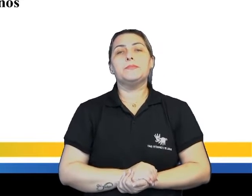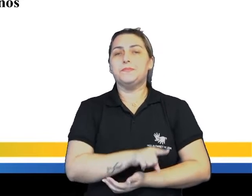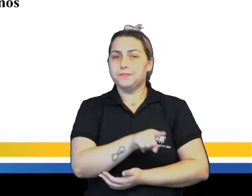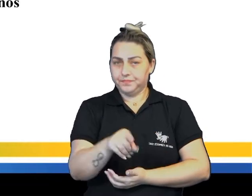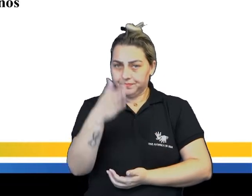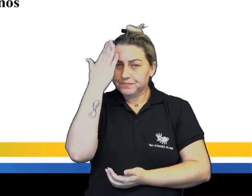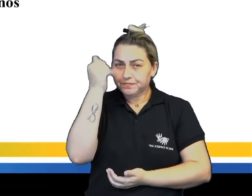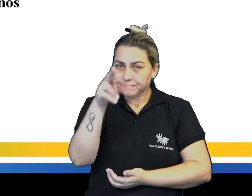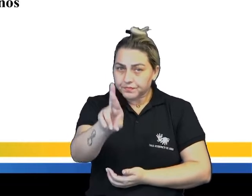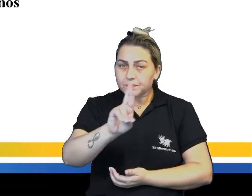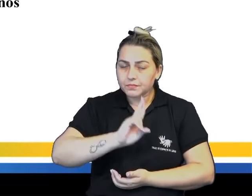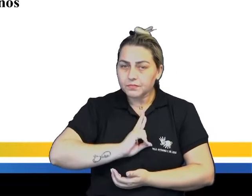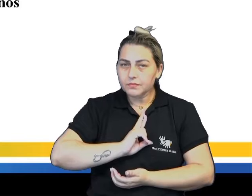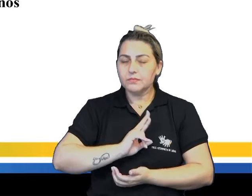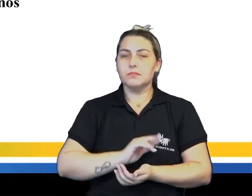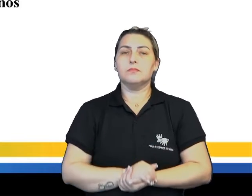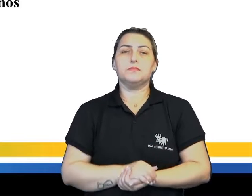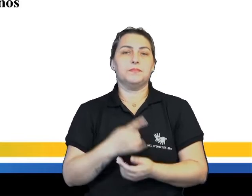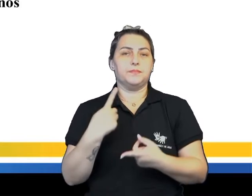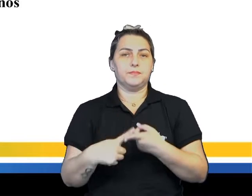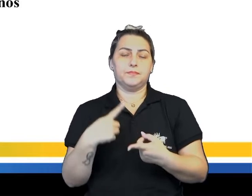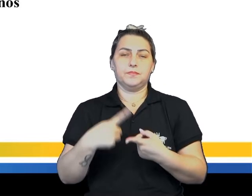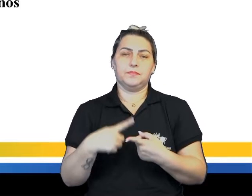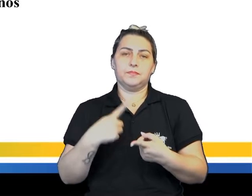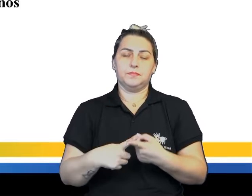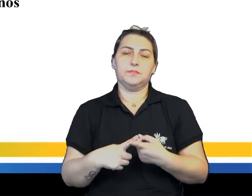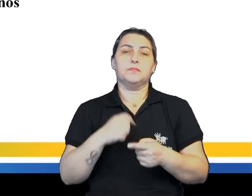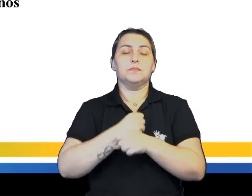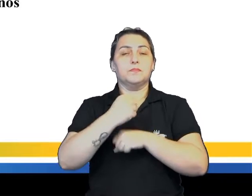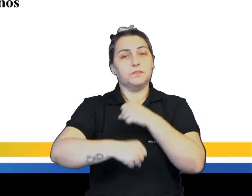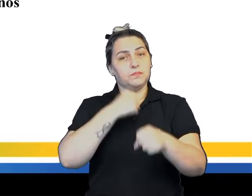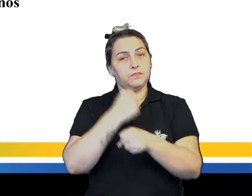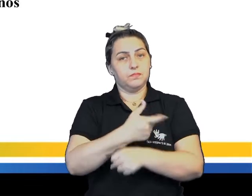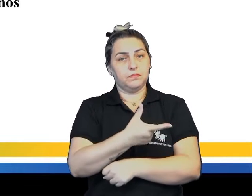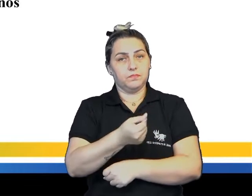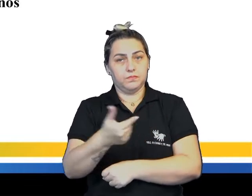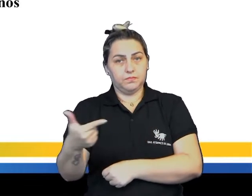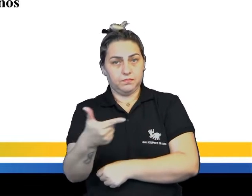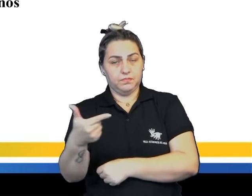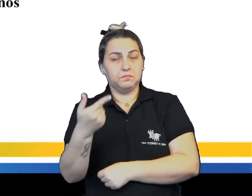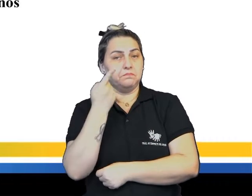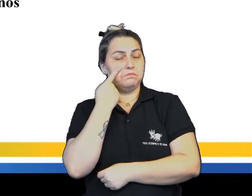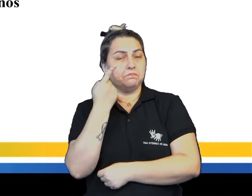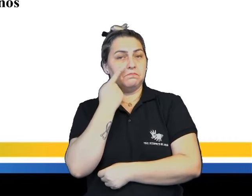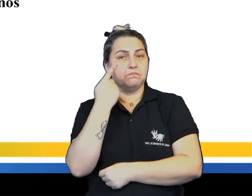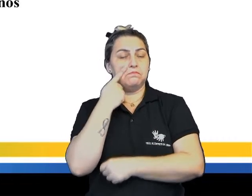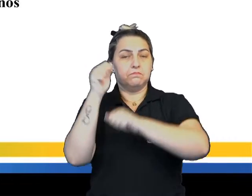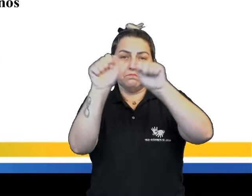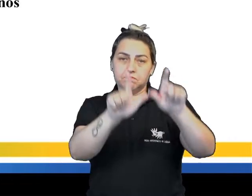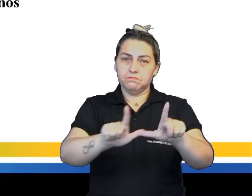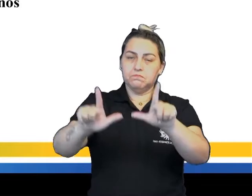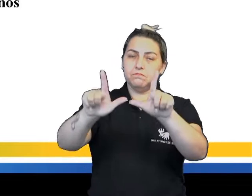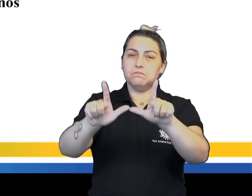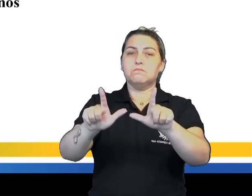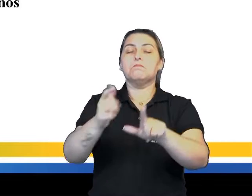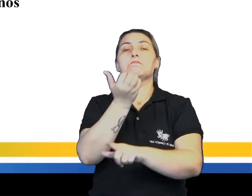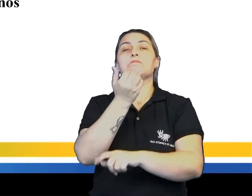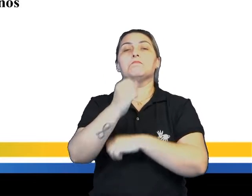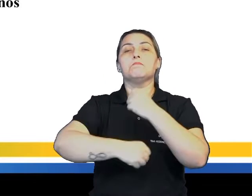Vocês sabem responder isso? Ok, nós estamos no ano de 2022. Olha como que eu coloquei no slide aí para vocês o ano